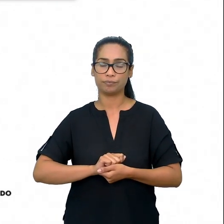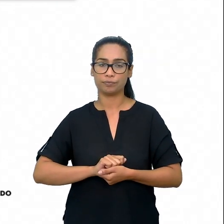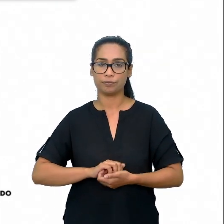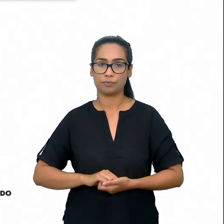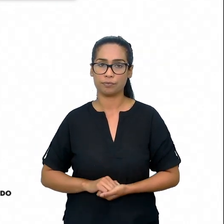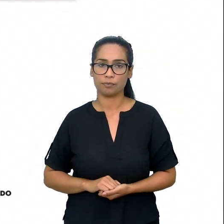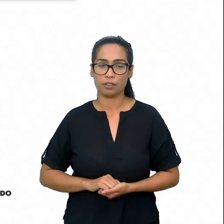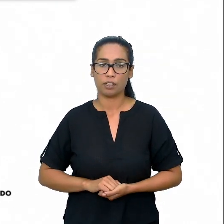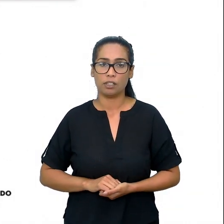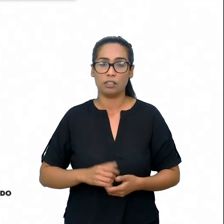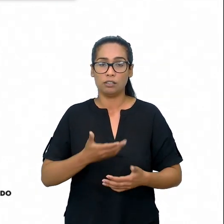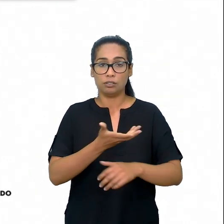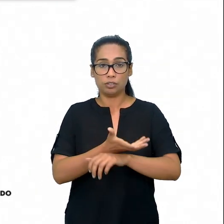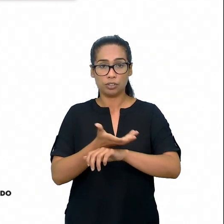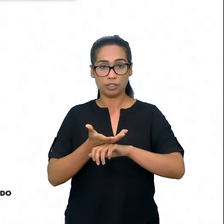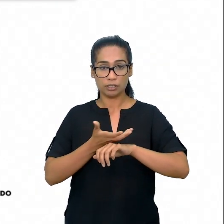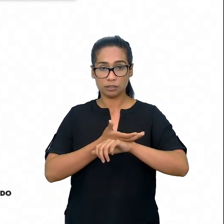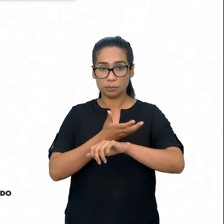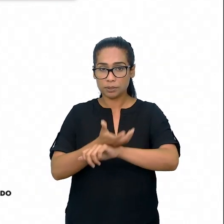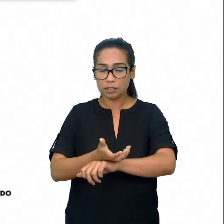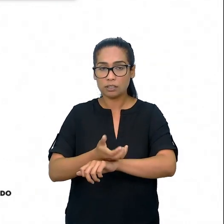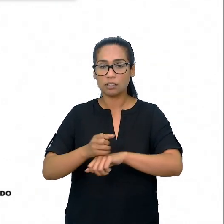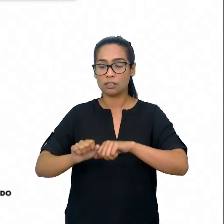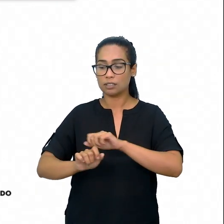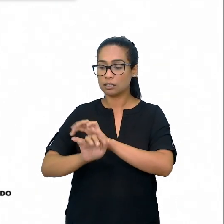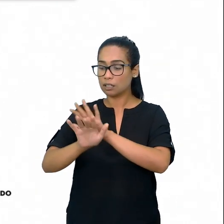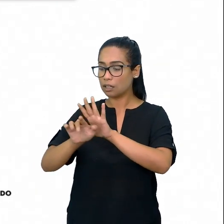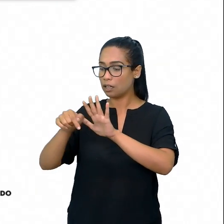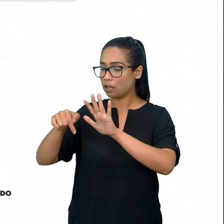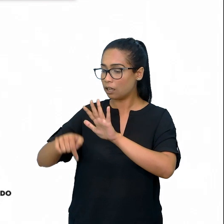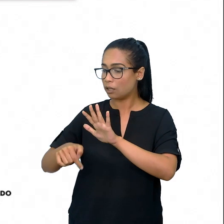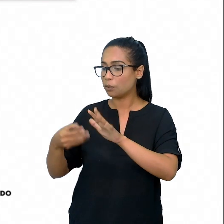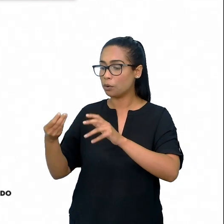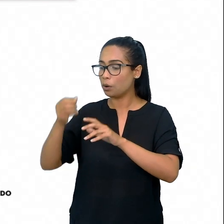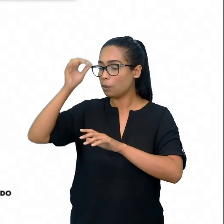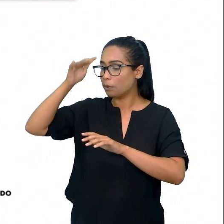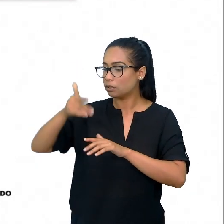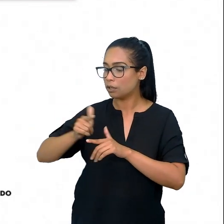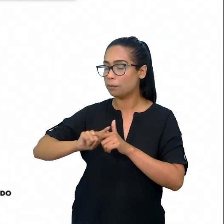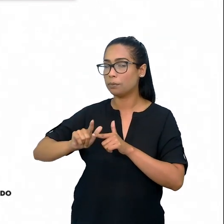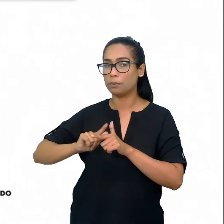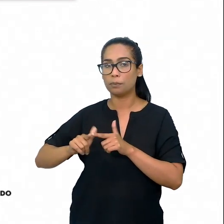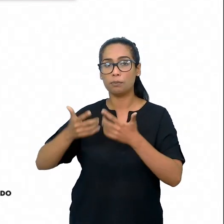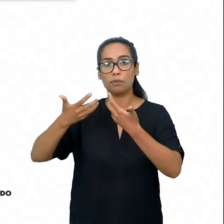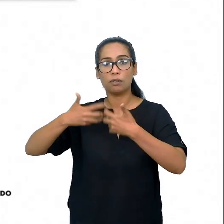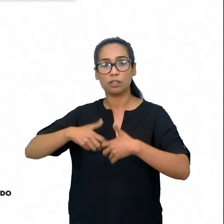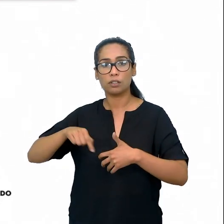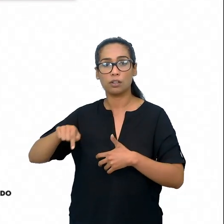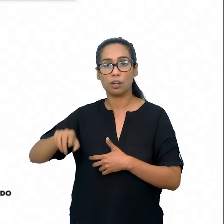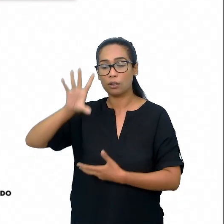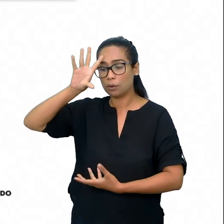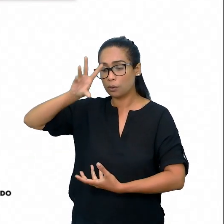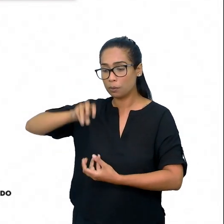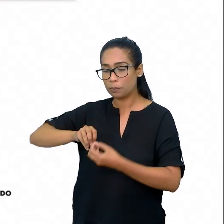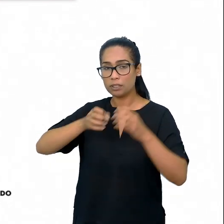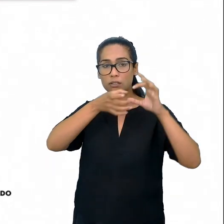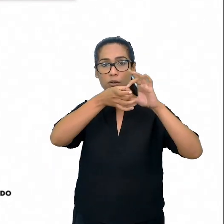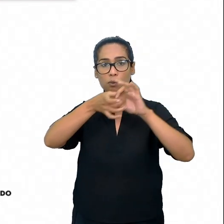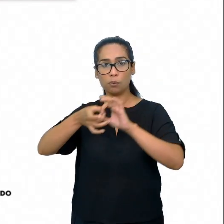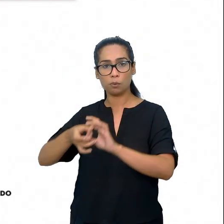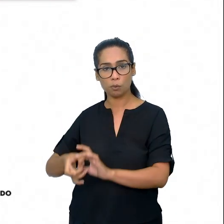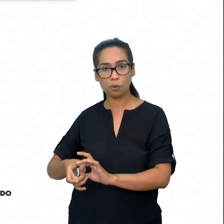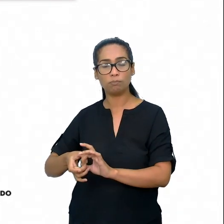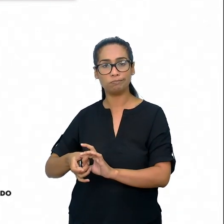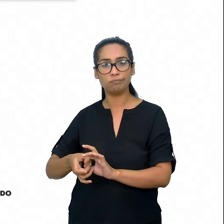das disciplinas para esclarecer uma situação, para resolver um problema ou para compreender algo em seu contexto